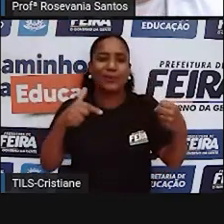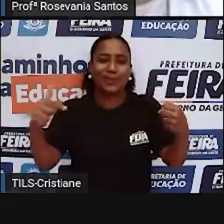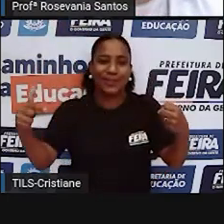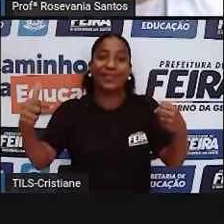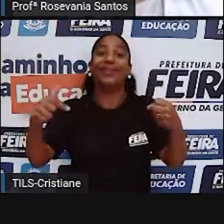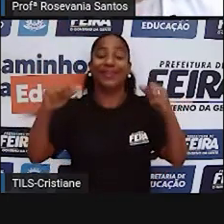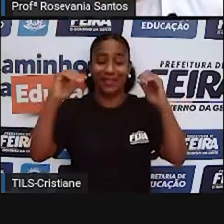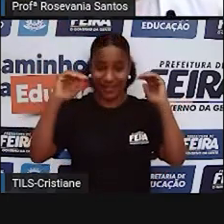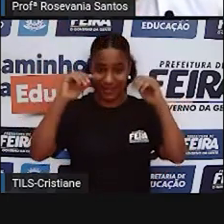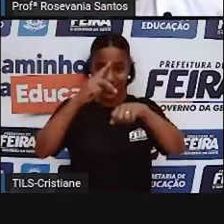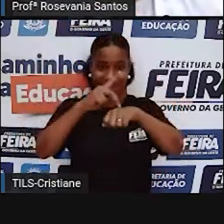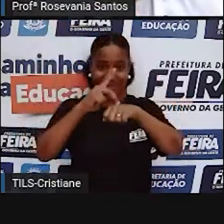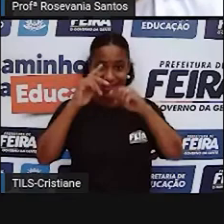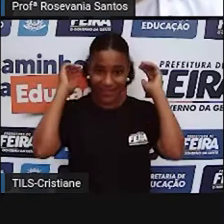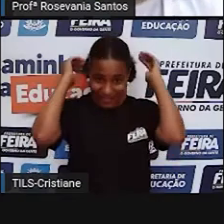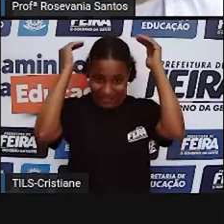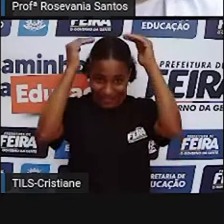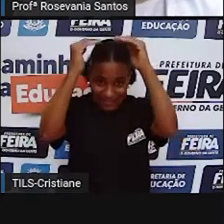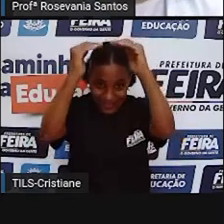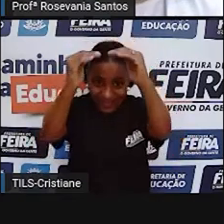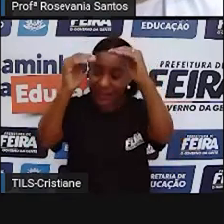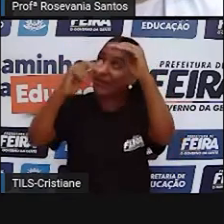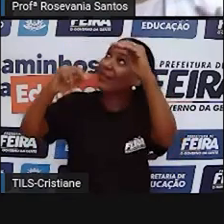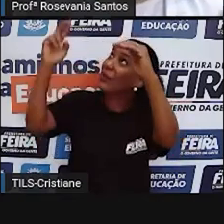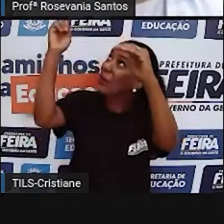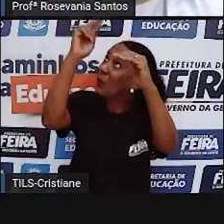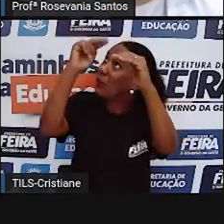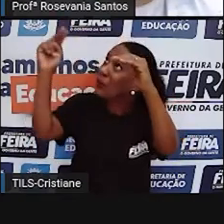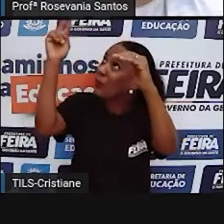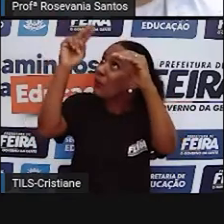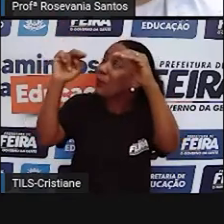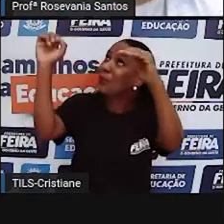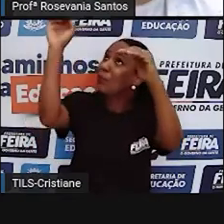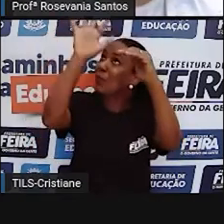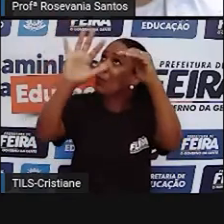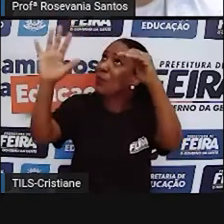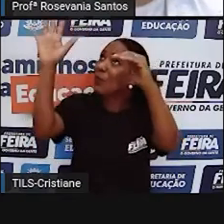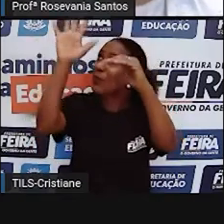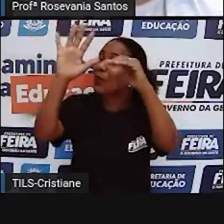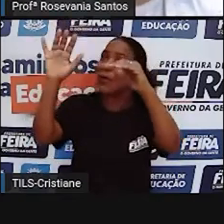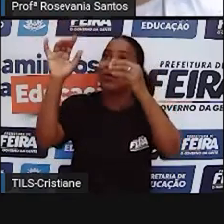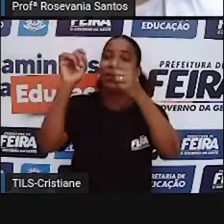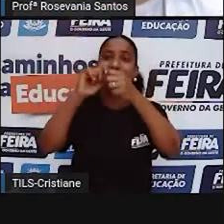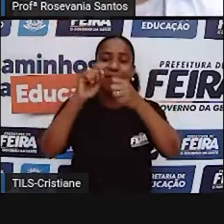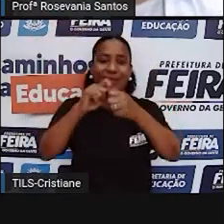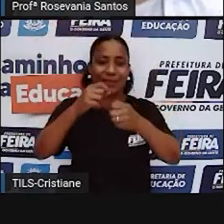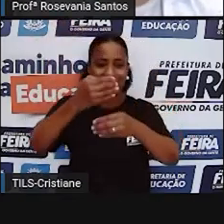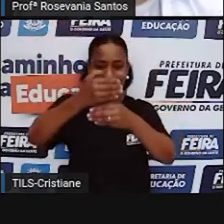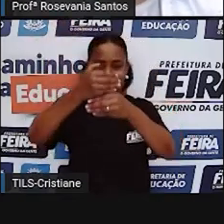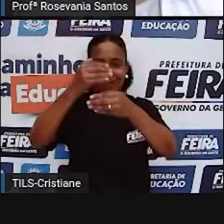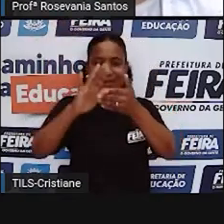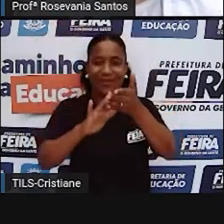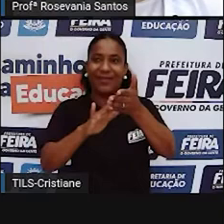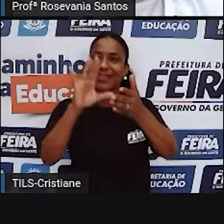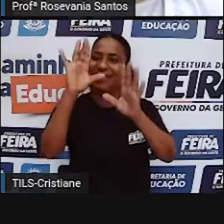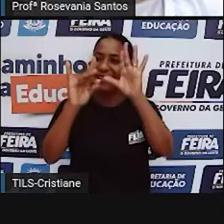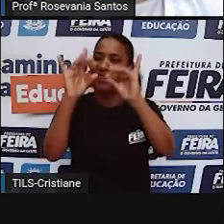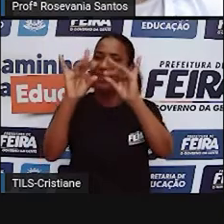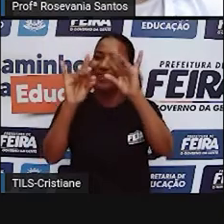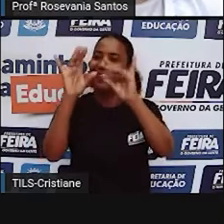nas cavernas, eu desenhava nas rochas, né, eu fazia o bloco de argila, desenhava